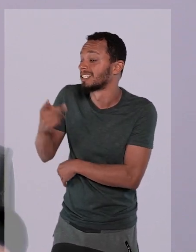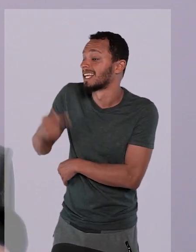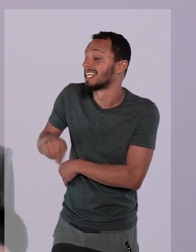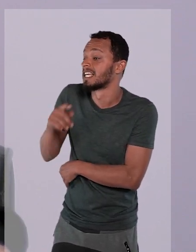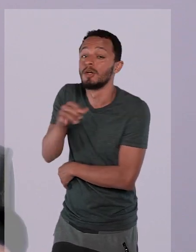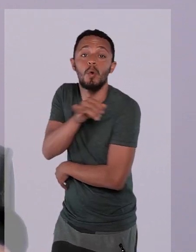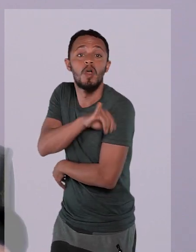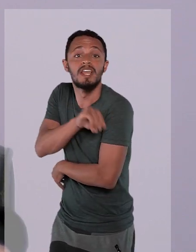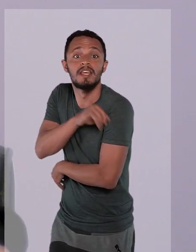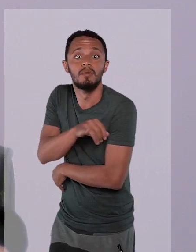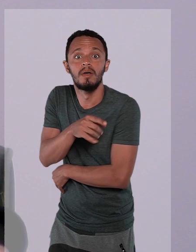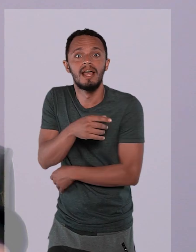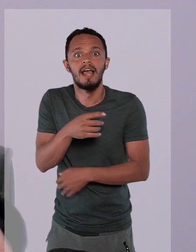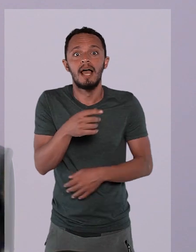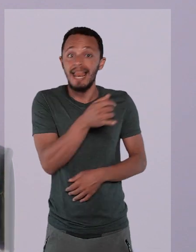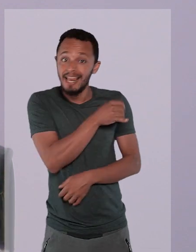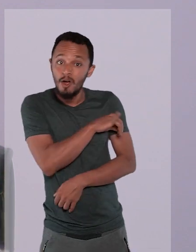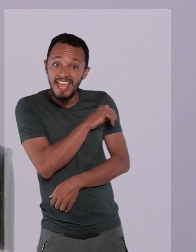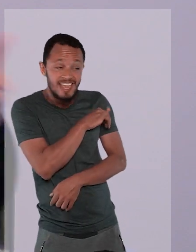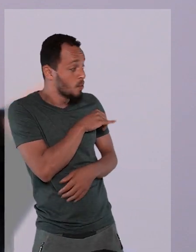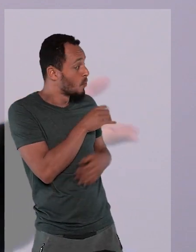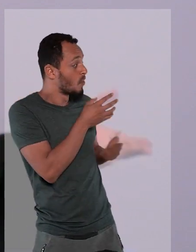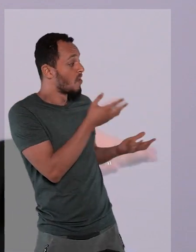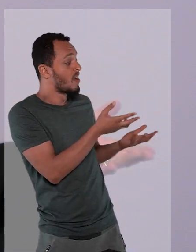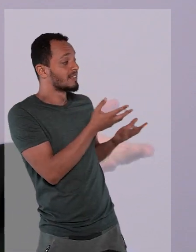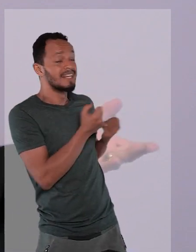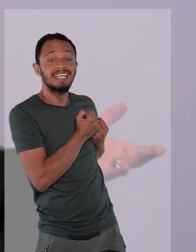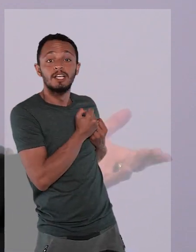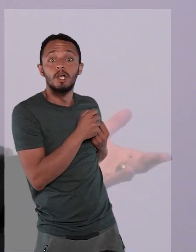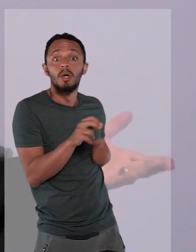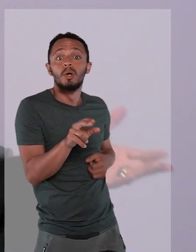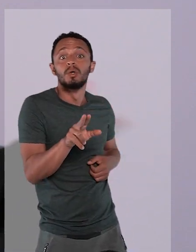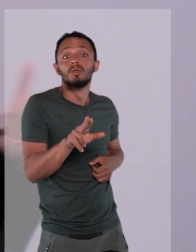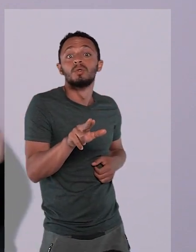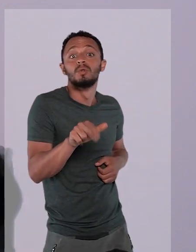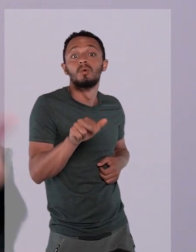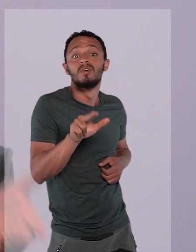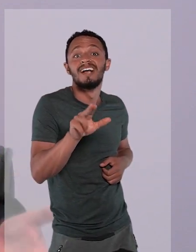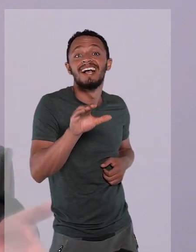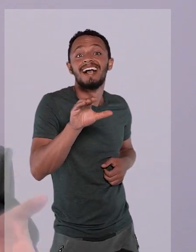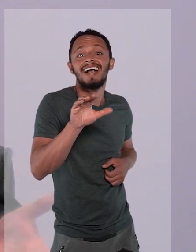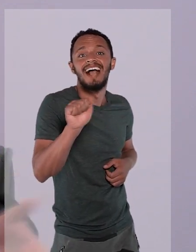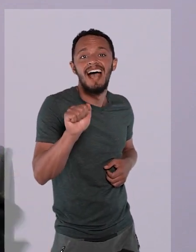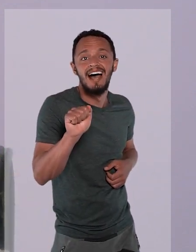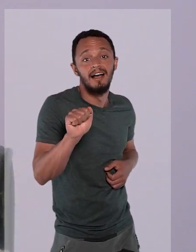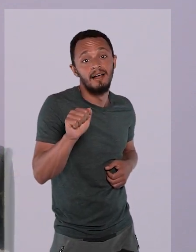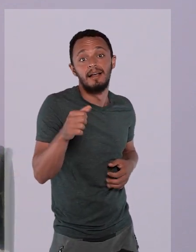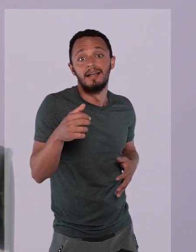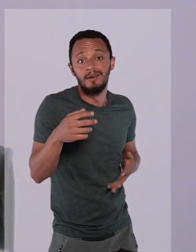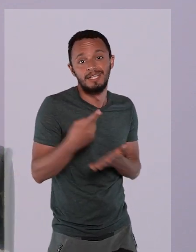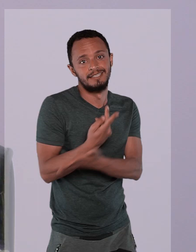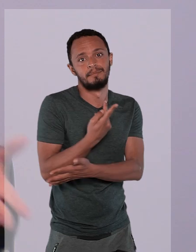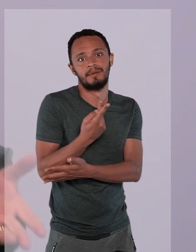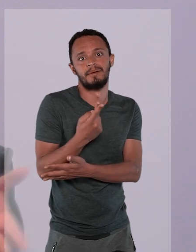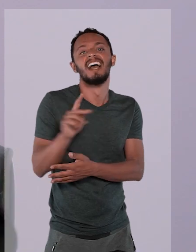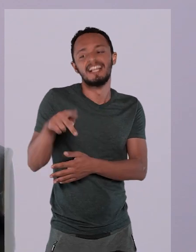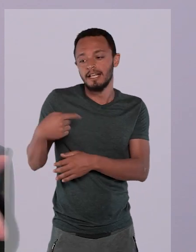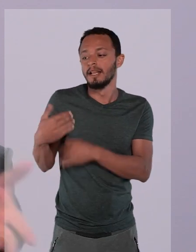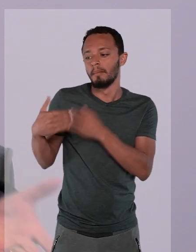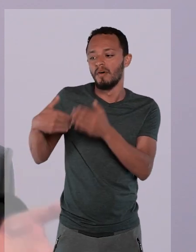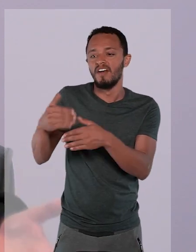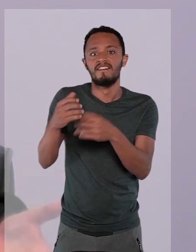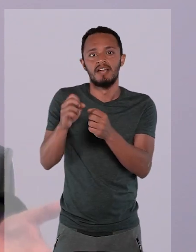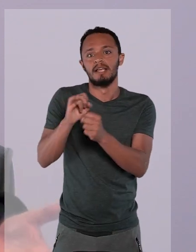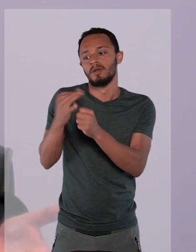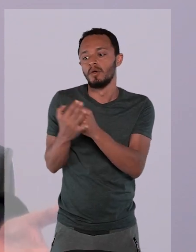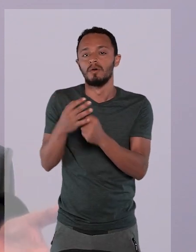Ele nunca nos recebeu. Quando aí apareceu o escândalo do secretário da Saúde do Rio, né, lá do Edmar, aquela coisa veio a público, né, um